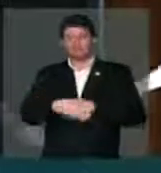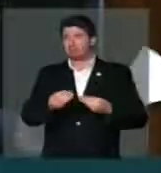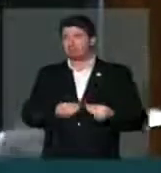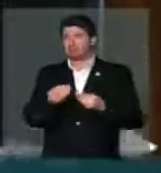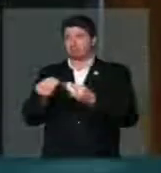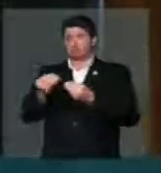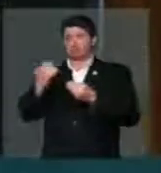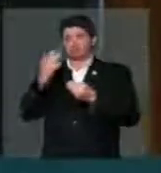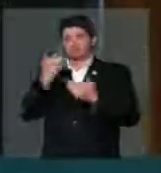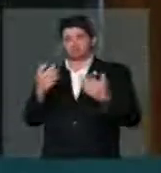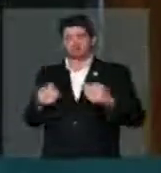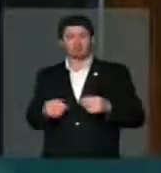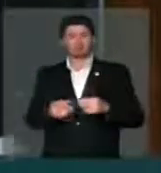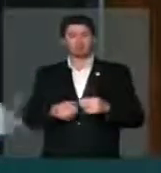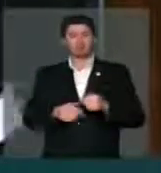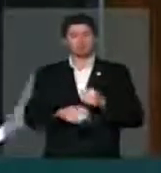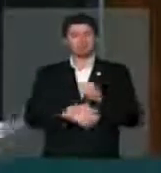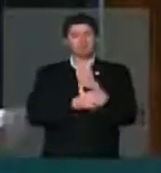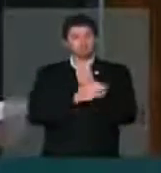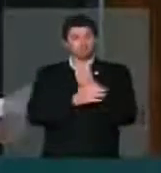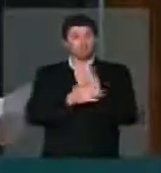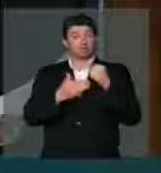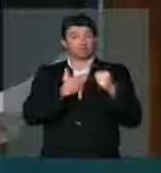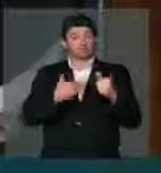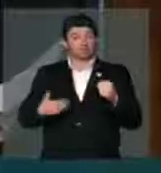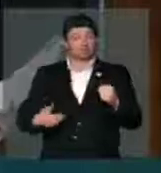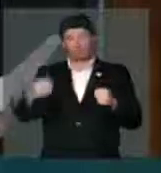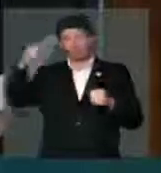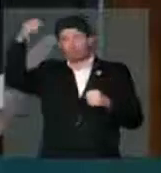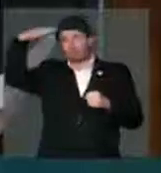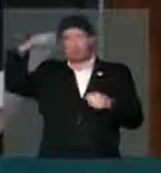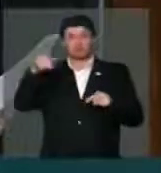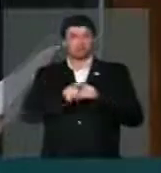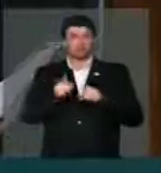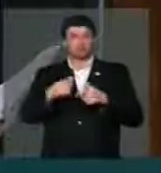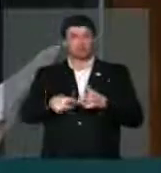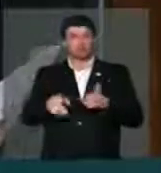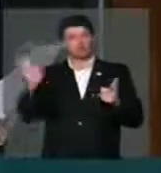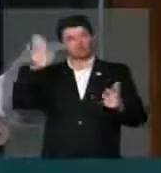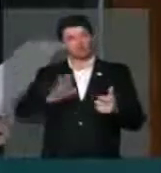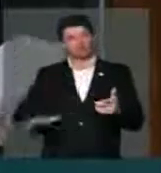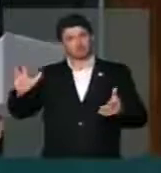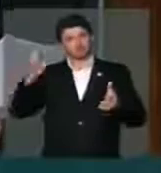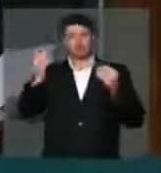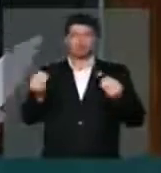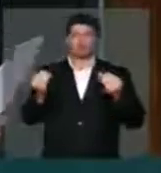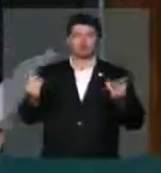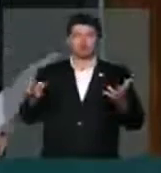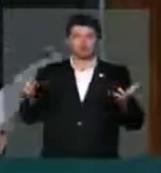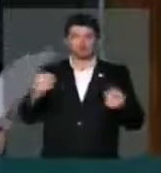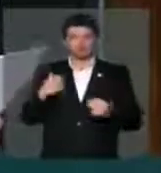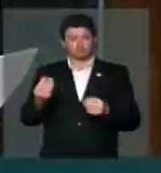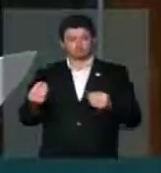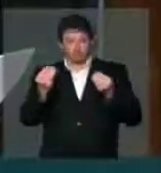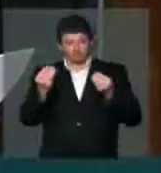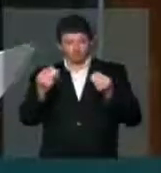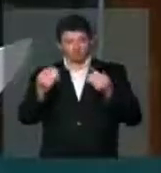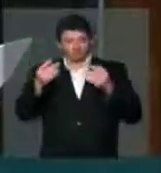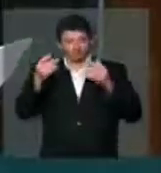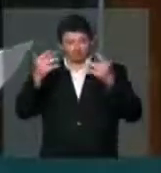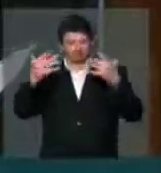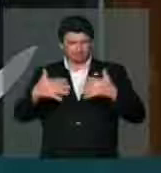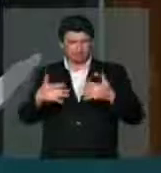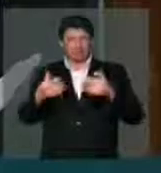pública, e até a iluminação pública virou um problema nacional. Vou tentar aqui, senhor presidente, passar algum desses